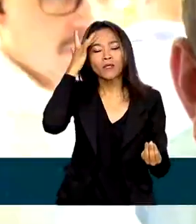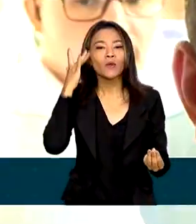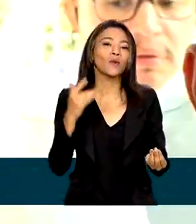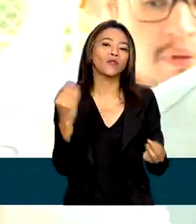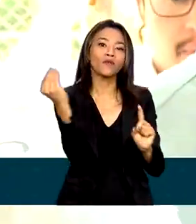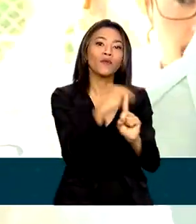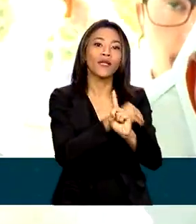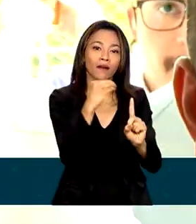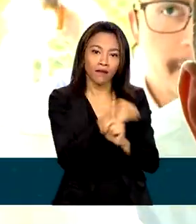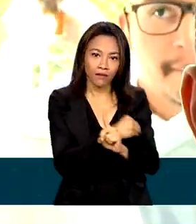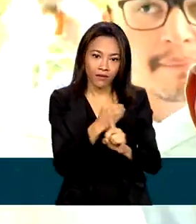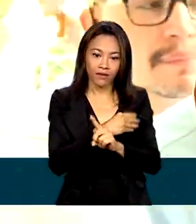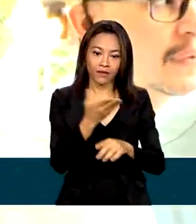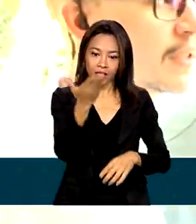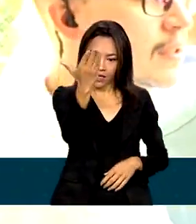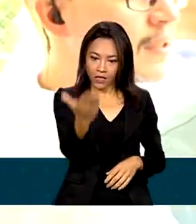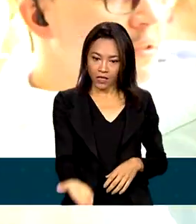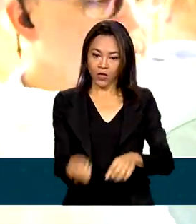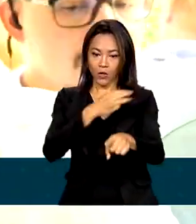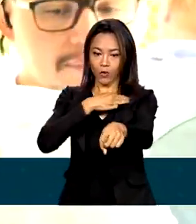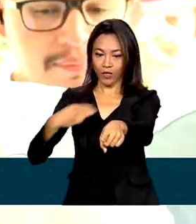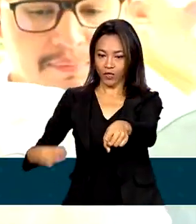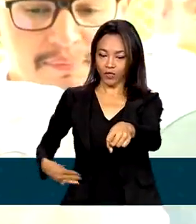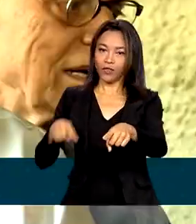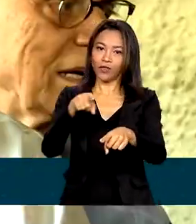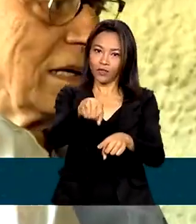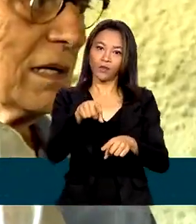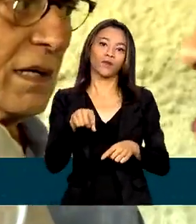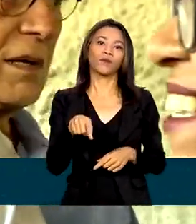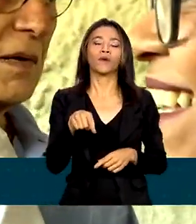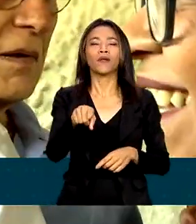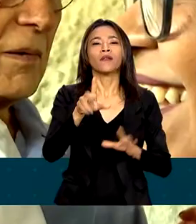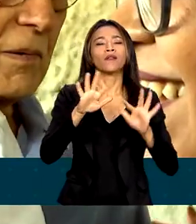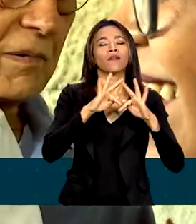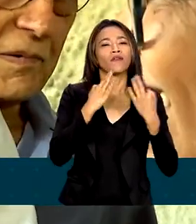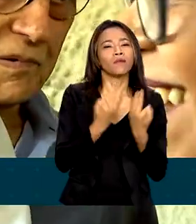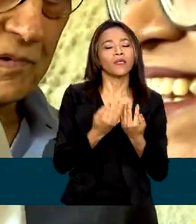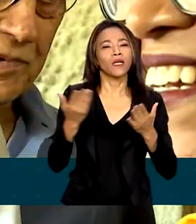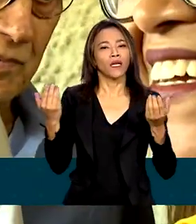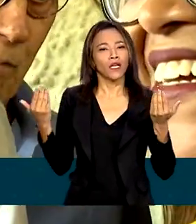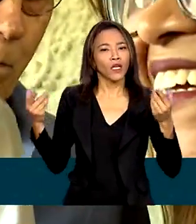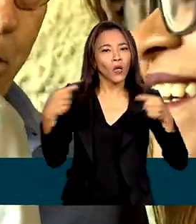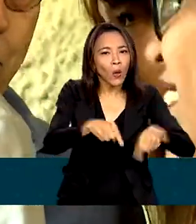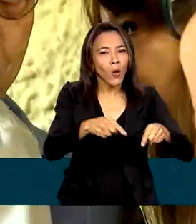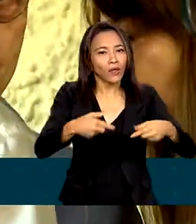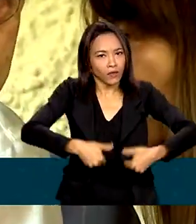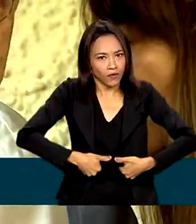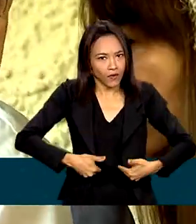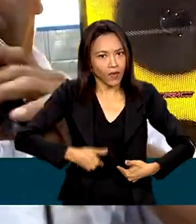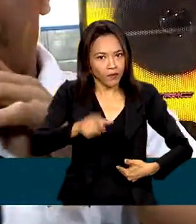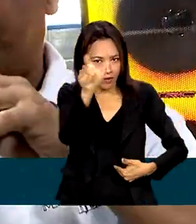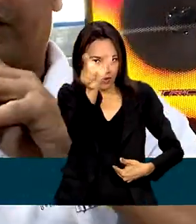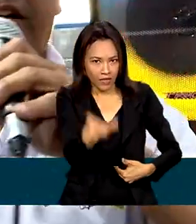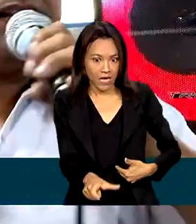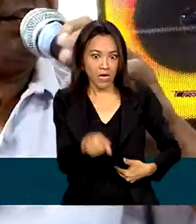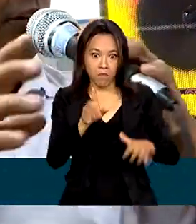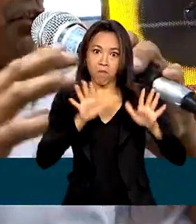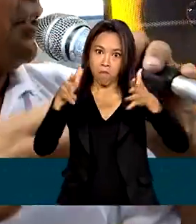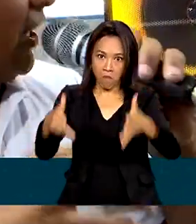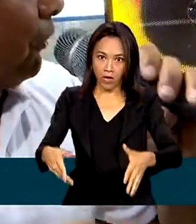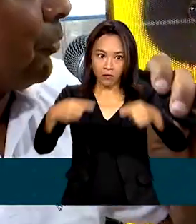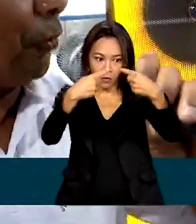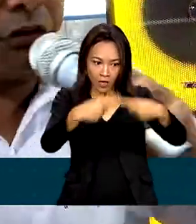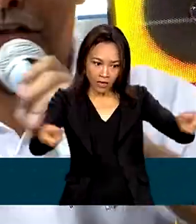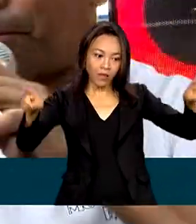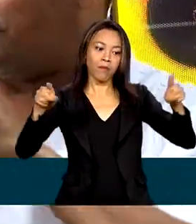vulnerabilidade. O ministro do Desenvolvimento e Assistência Social, Família e Combate à Fome, Wellington Dias, participou do